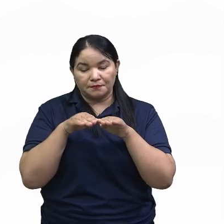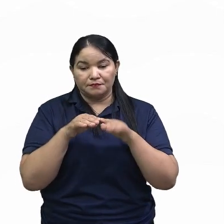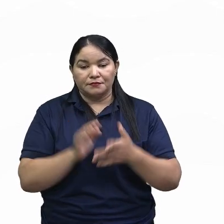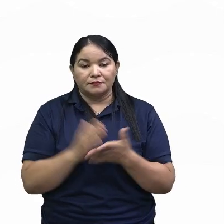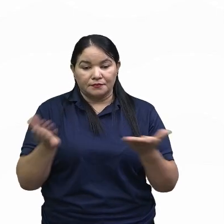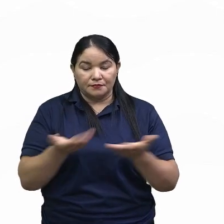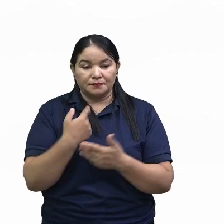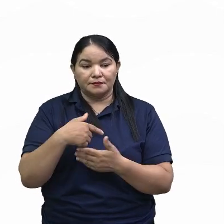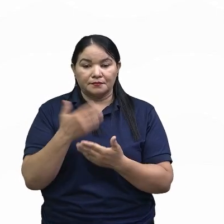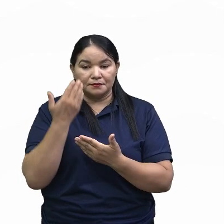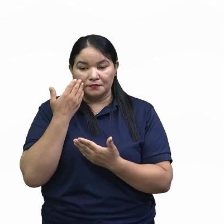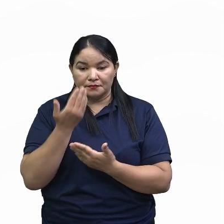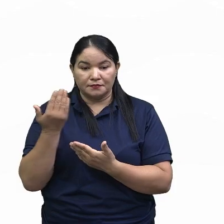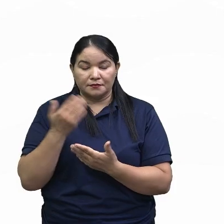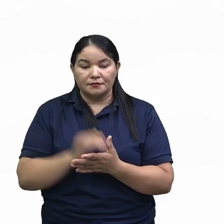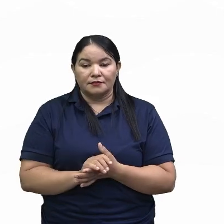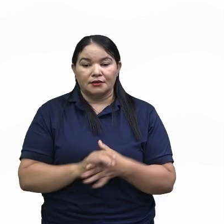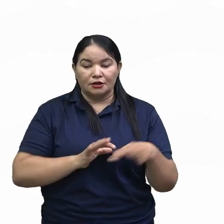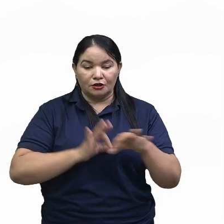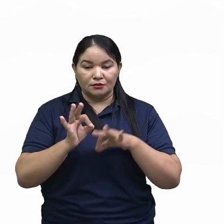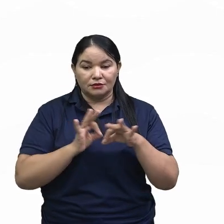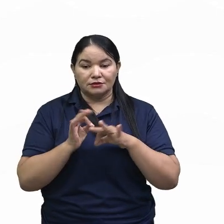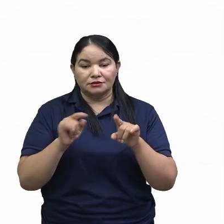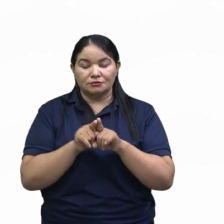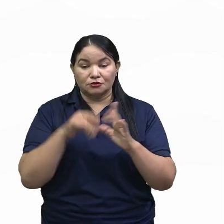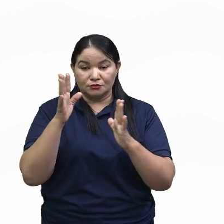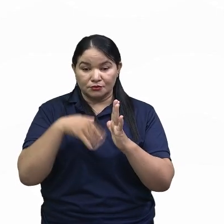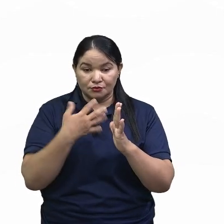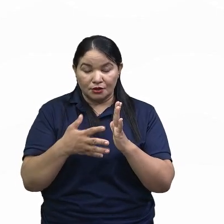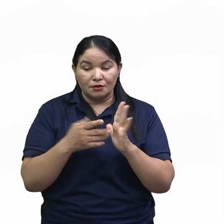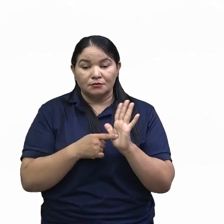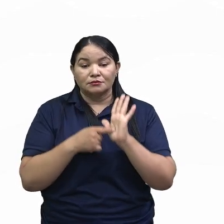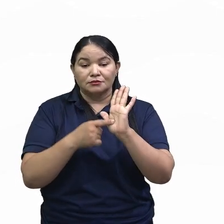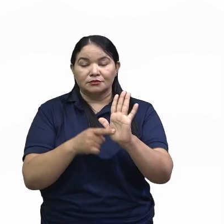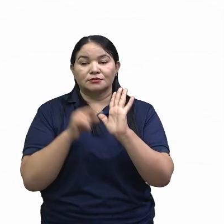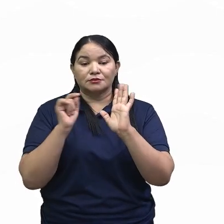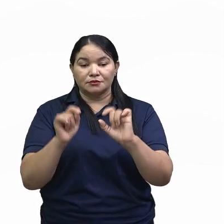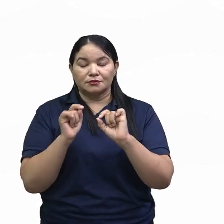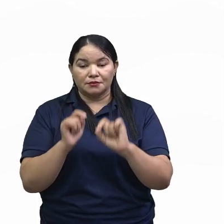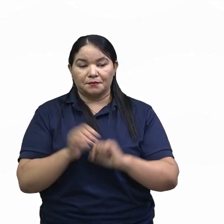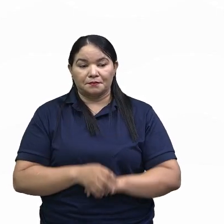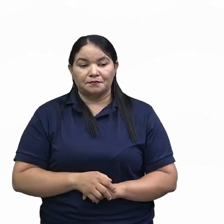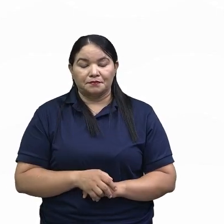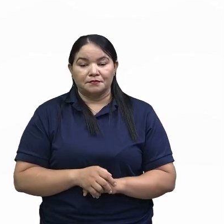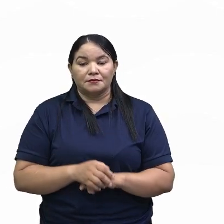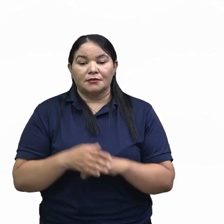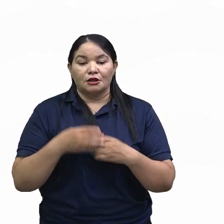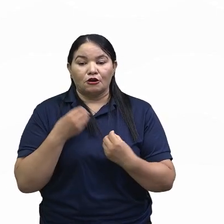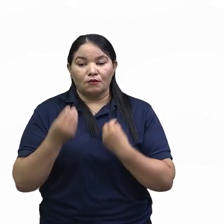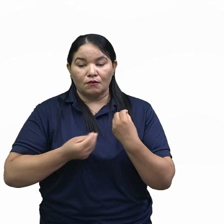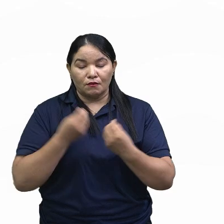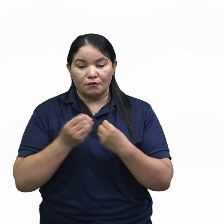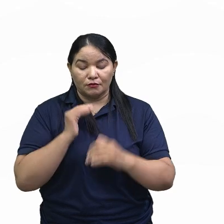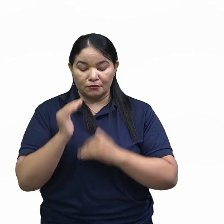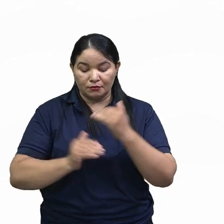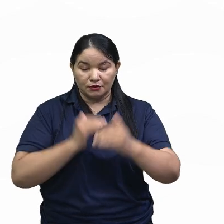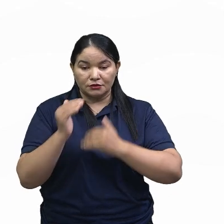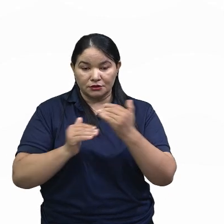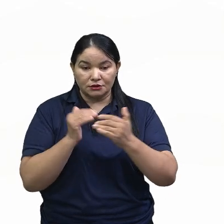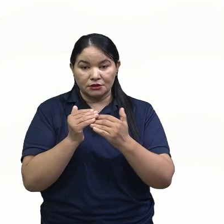para vocês um esqueminha, né, um quadro, mostrando como se deu esses processos